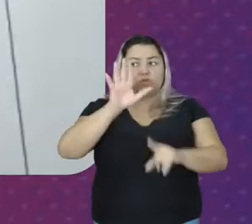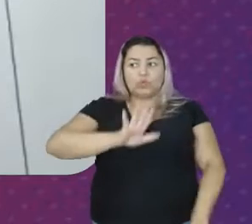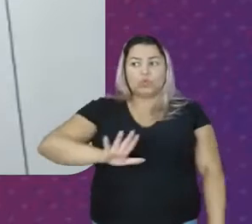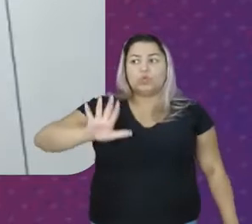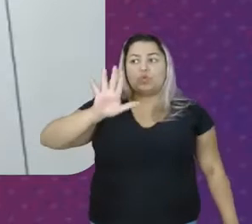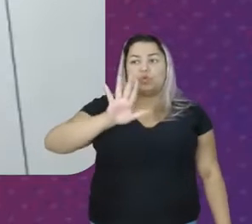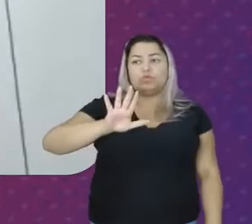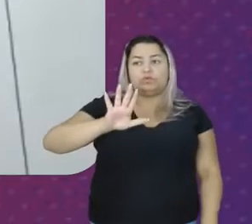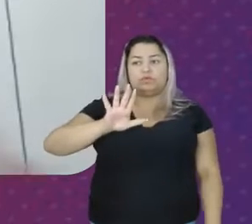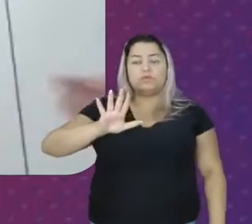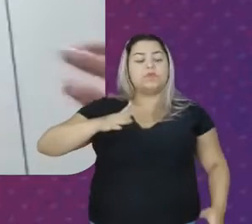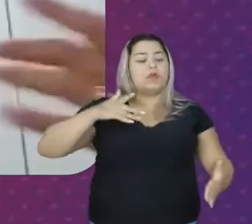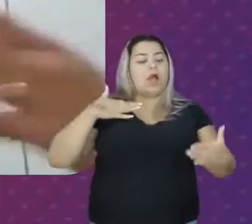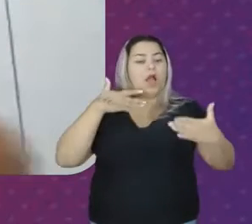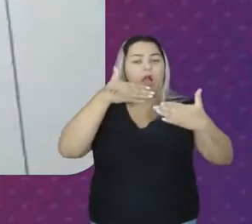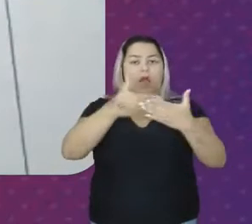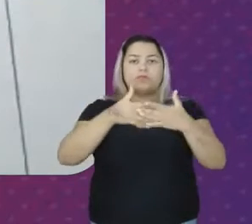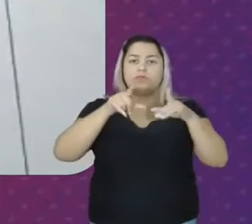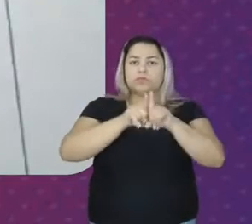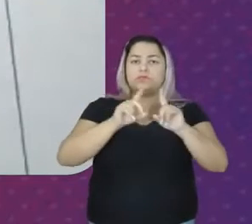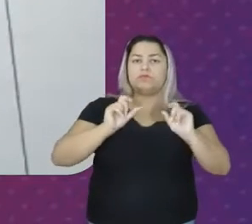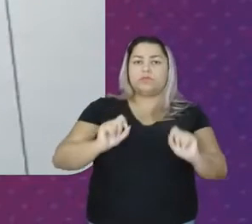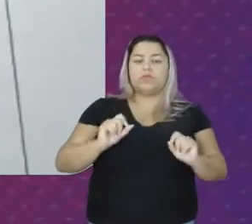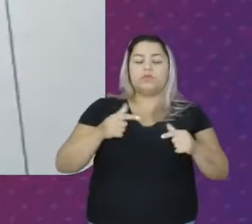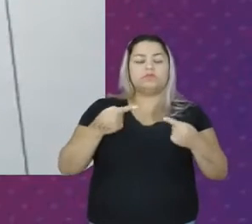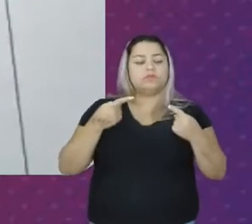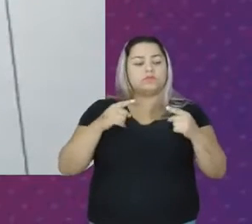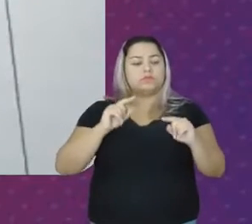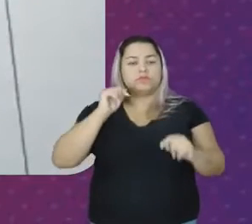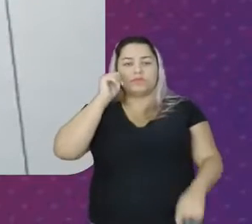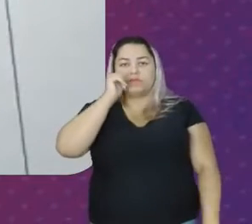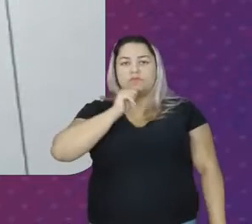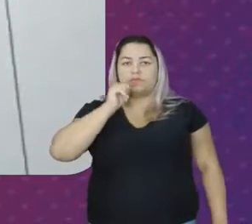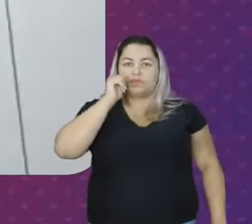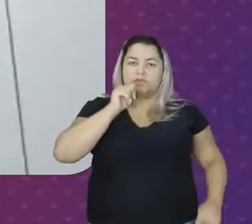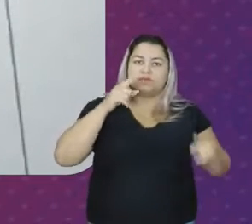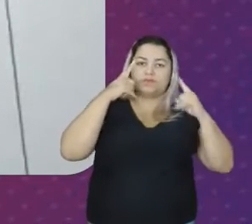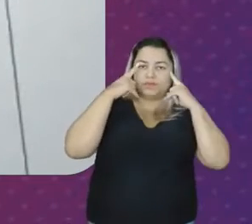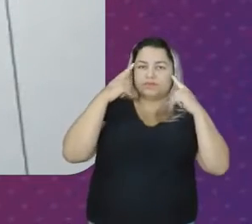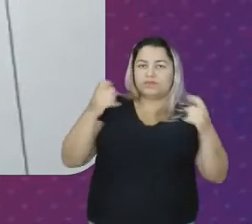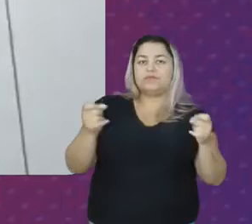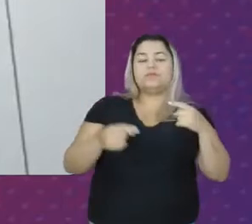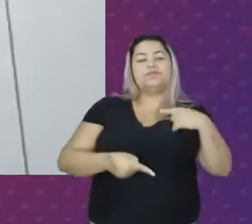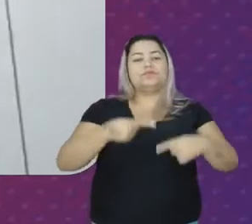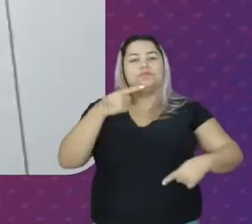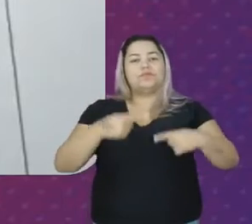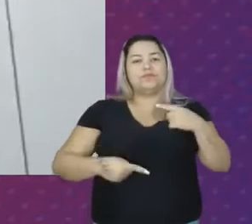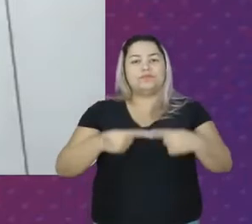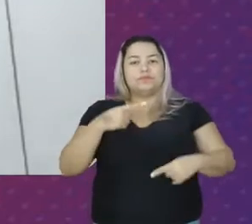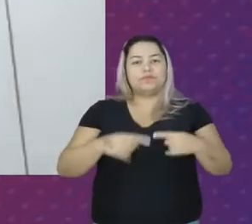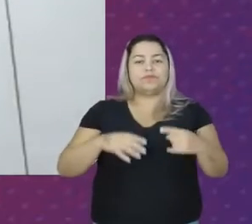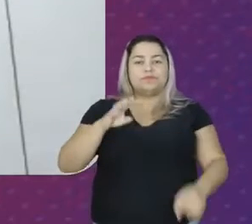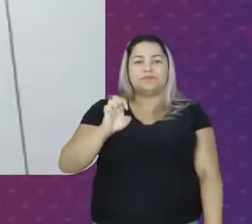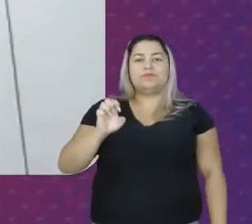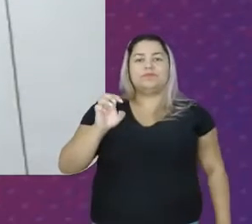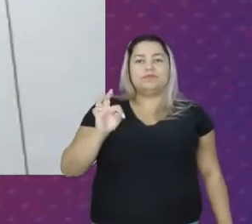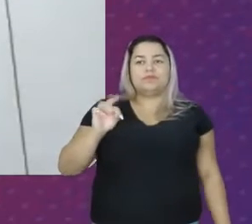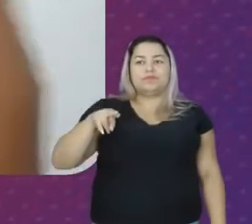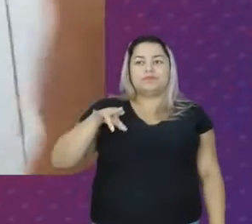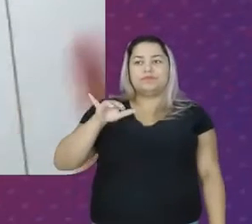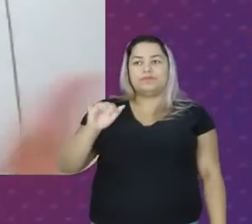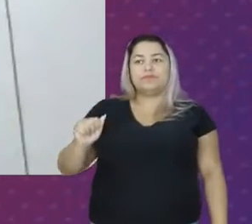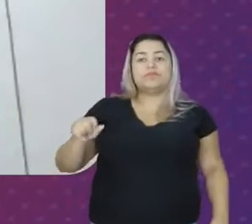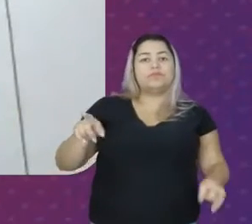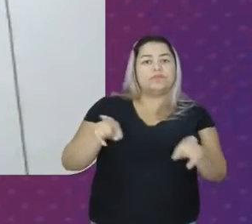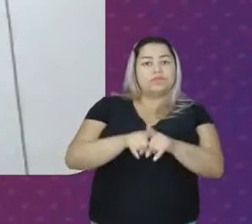o que deu para avançar foi para colocar contra as mulheres, não violência política de gênero, raça e etnia, que é o que na nossa